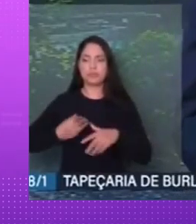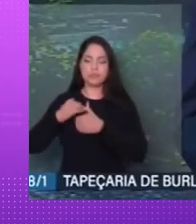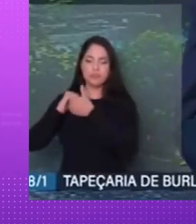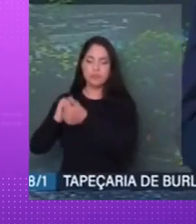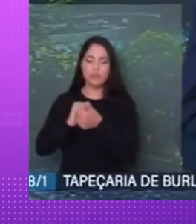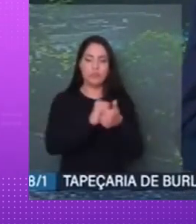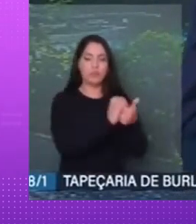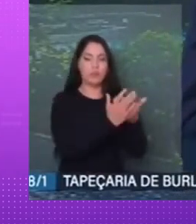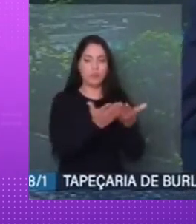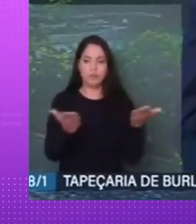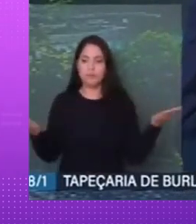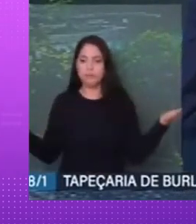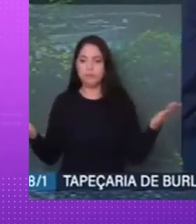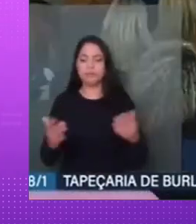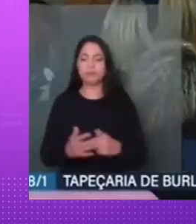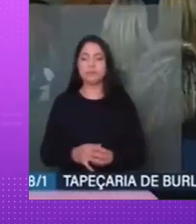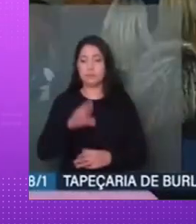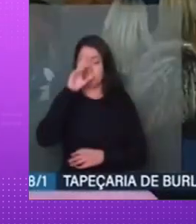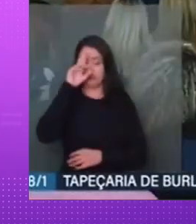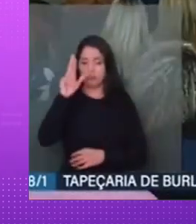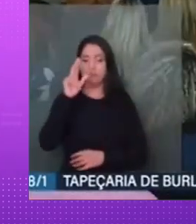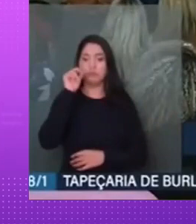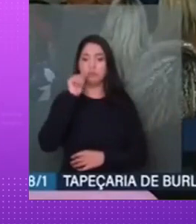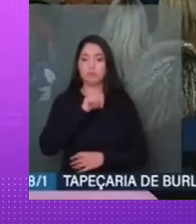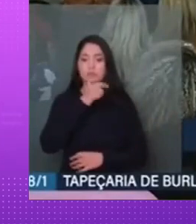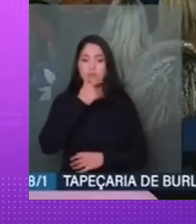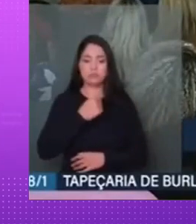que carrega todo esse histórico de